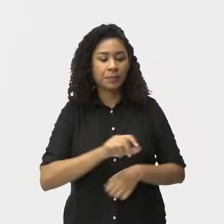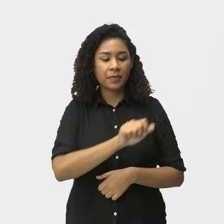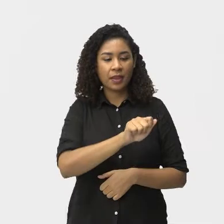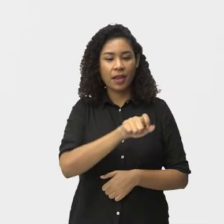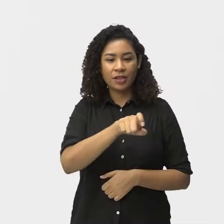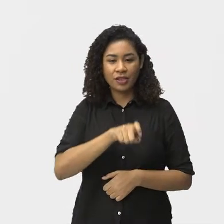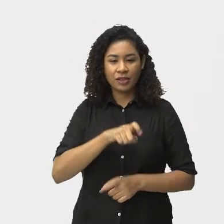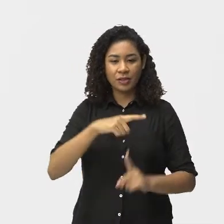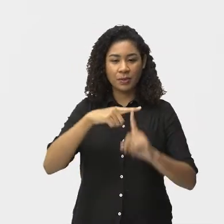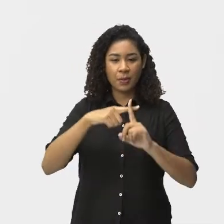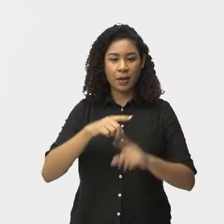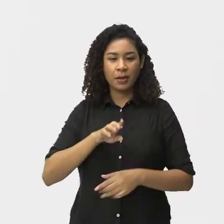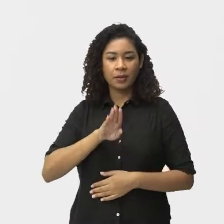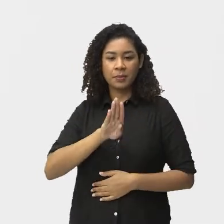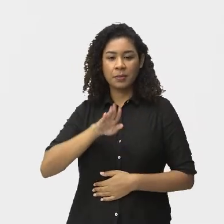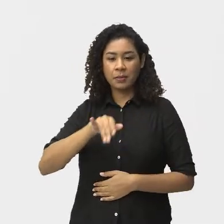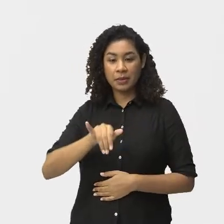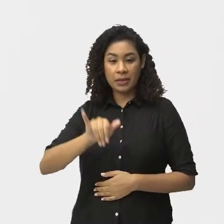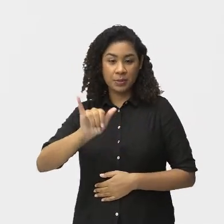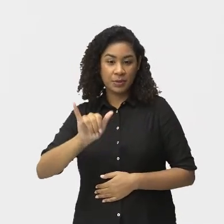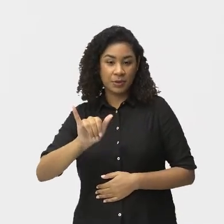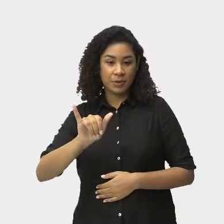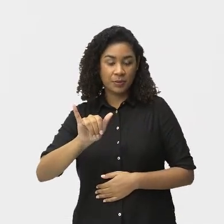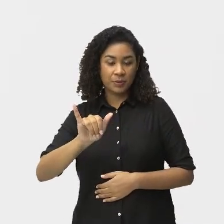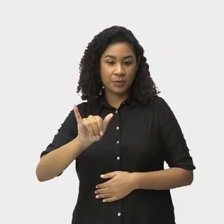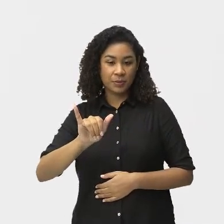by, né?